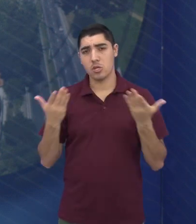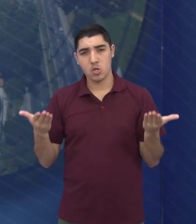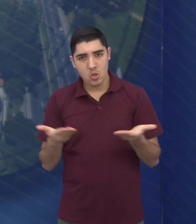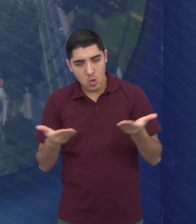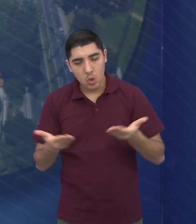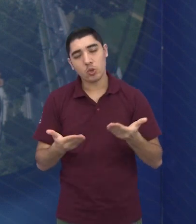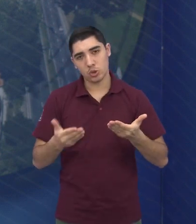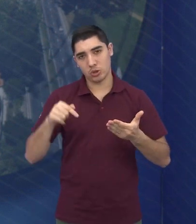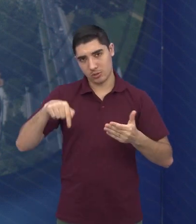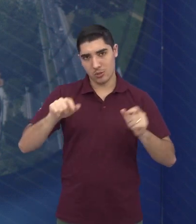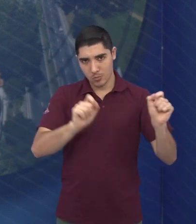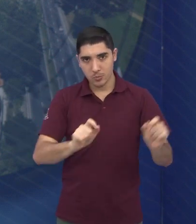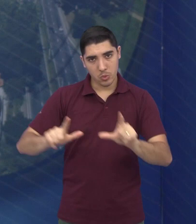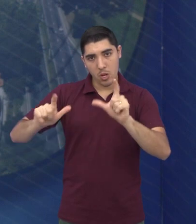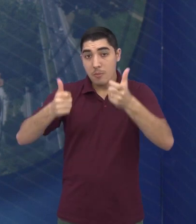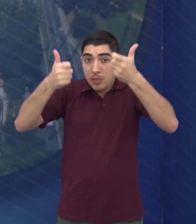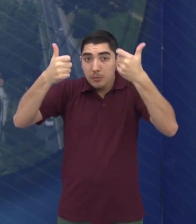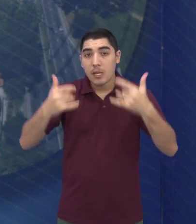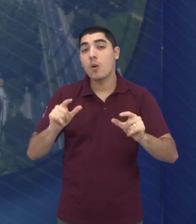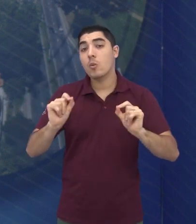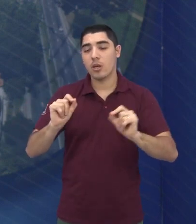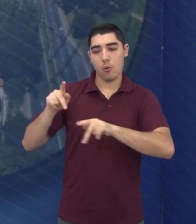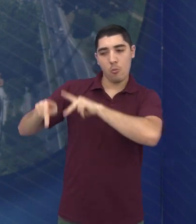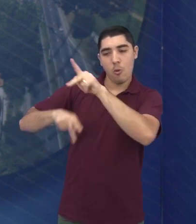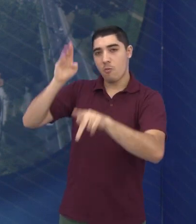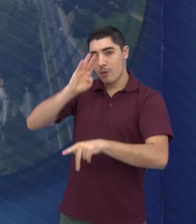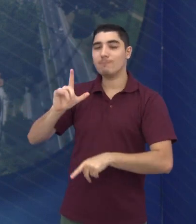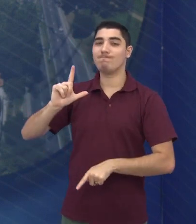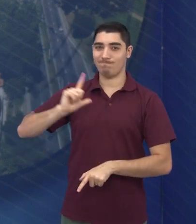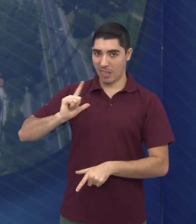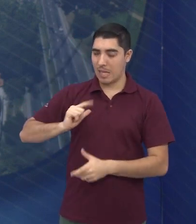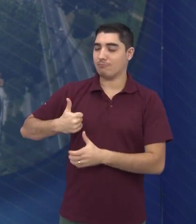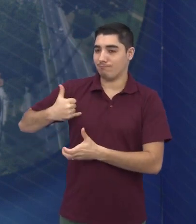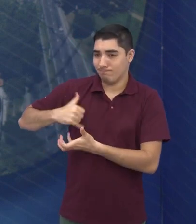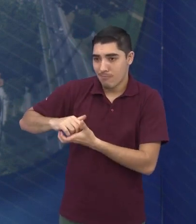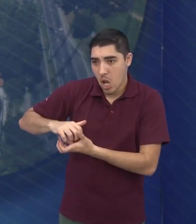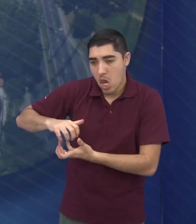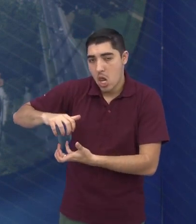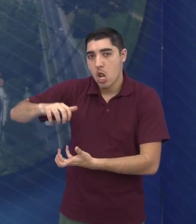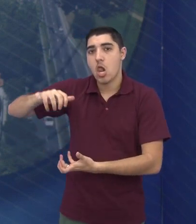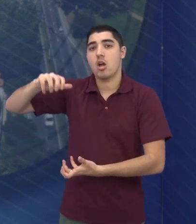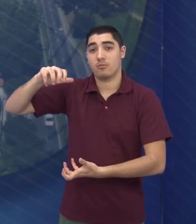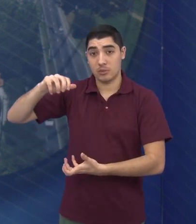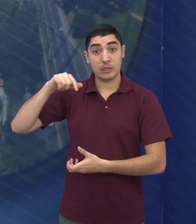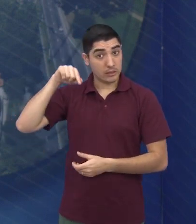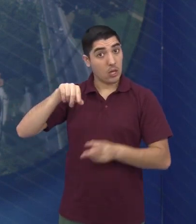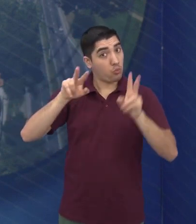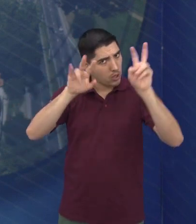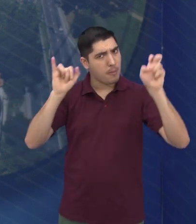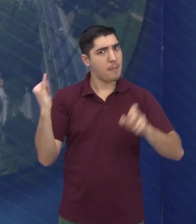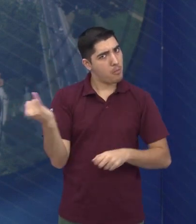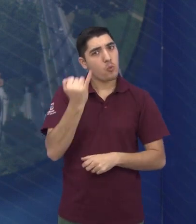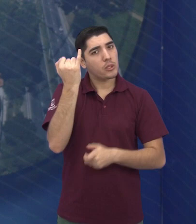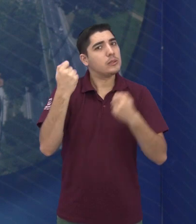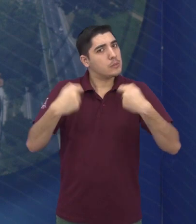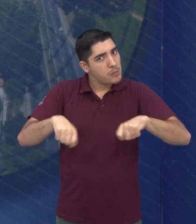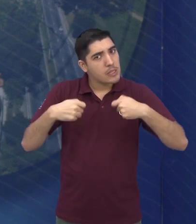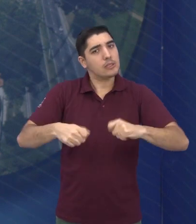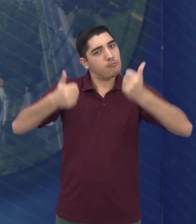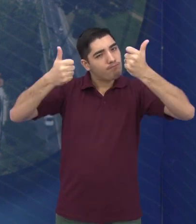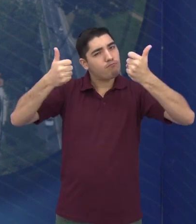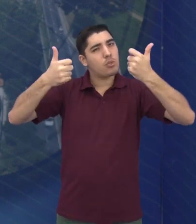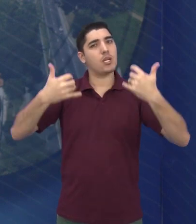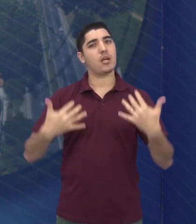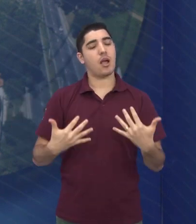falar hoje no Diálogos da Cidade sobre o envelhecimento da população brasileira, que é um tema muito pertinente, que precisa ser